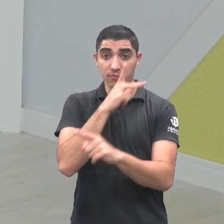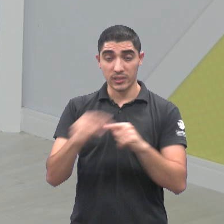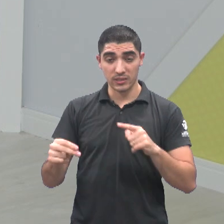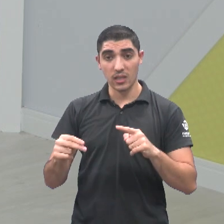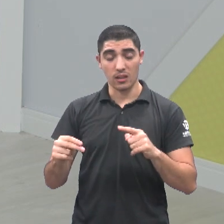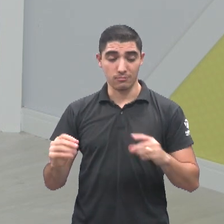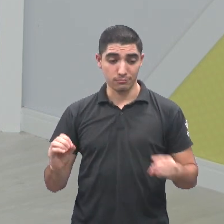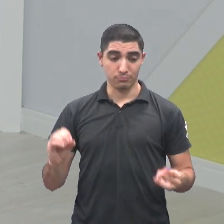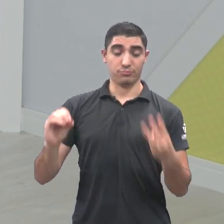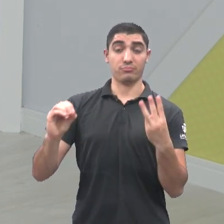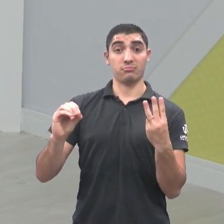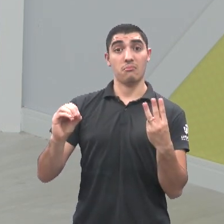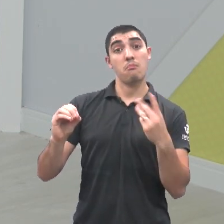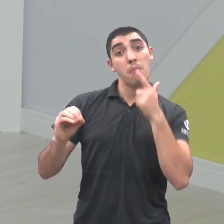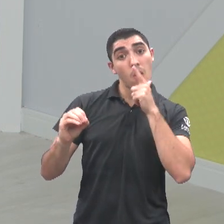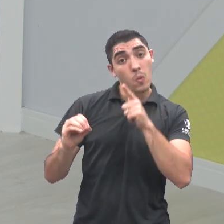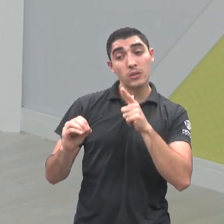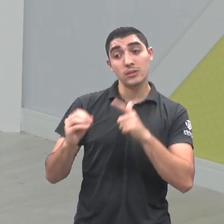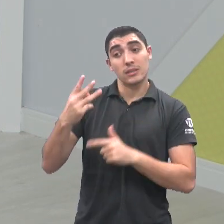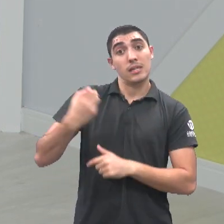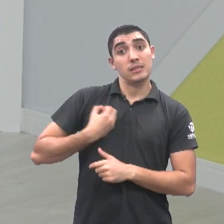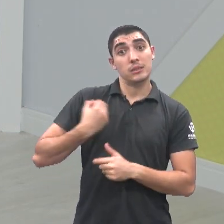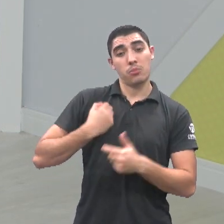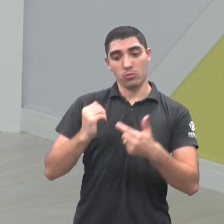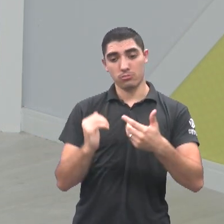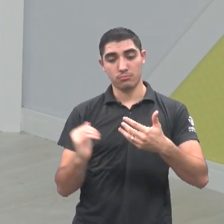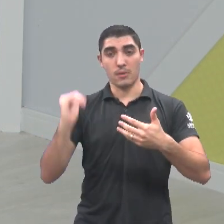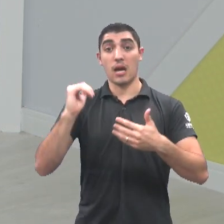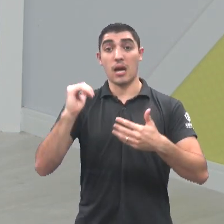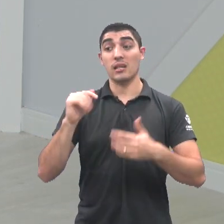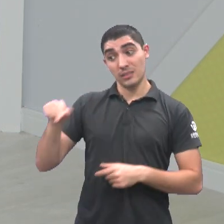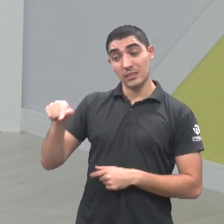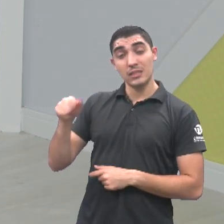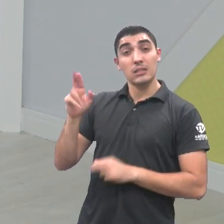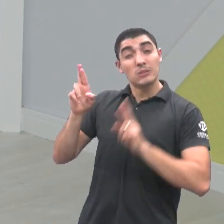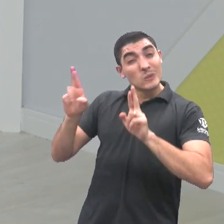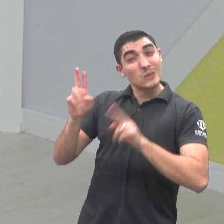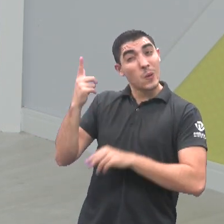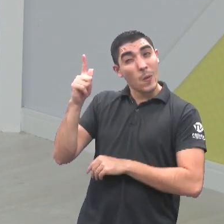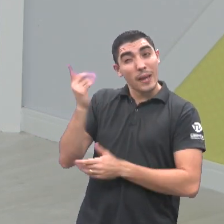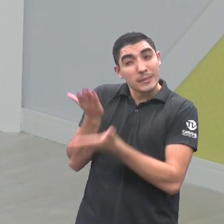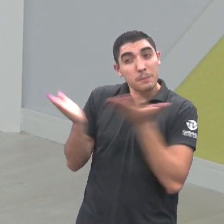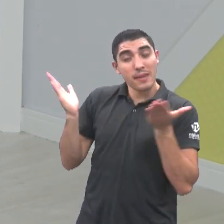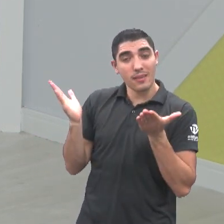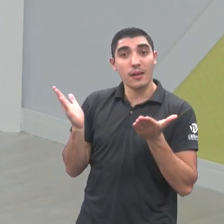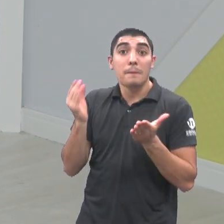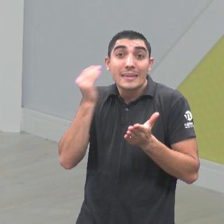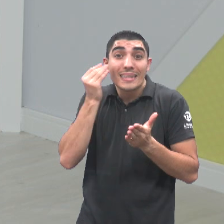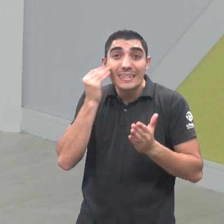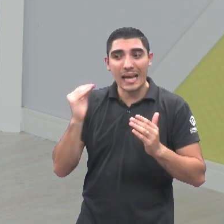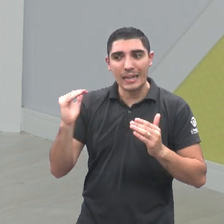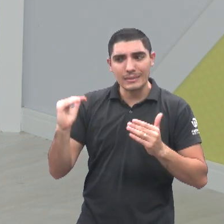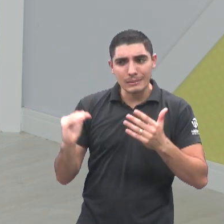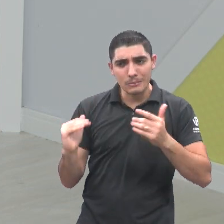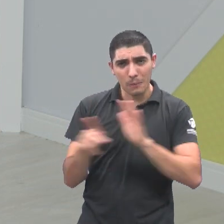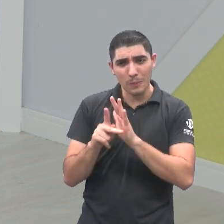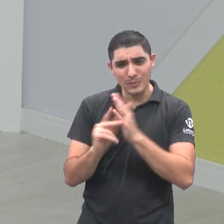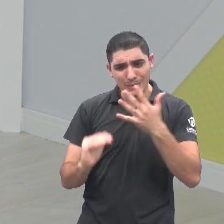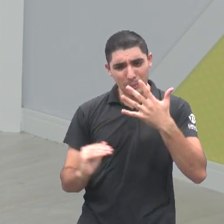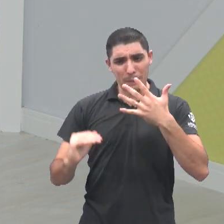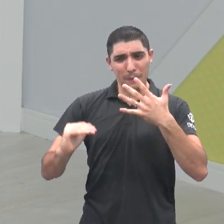para somar 3 pontos, torcer por um tropeço do Goiás e aí somando pontos para ver se ainda consegue escapar, mas realmente a